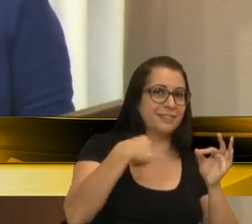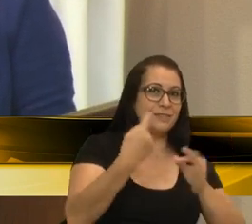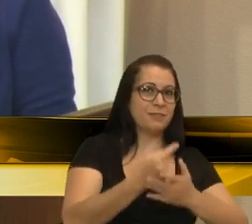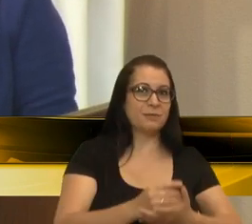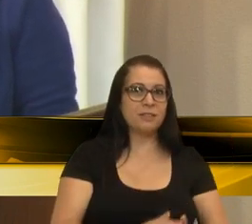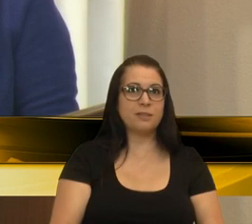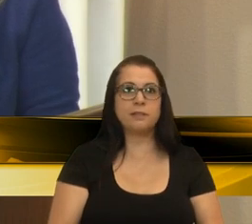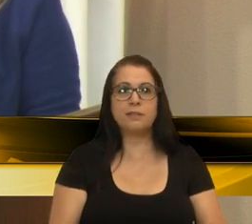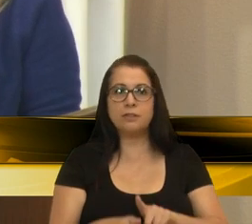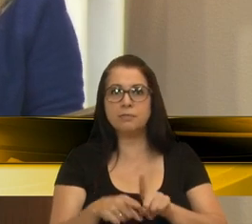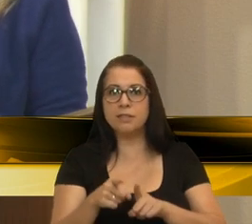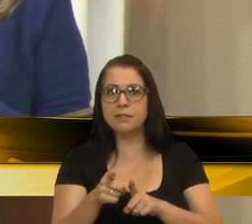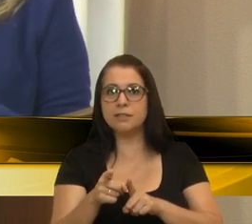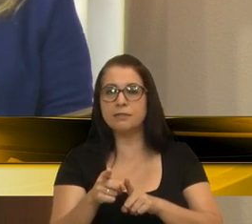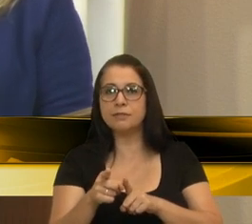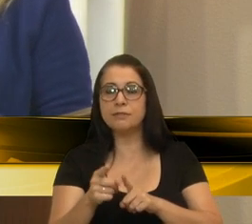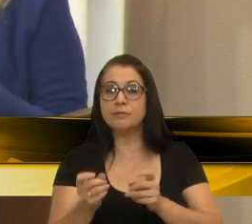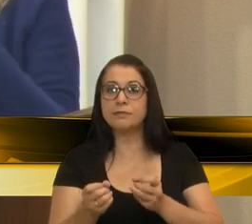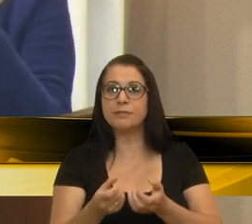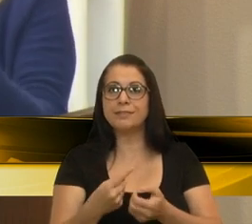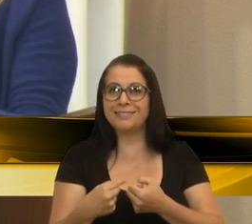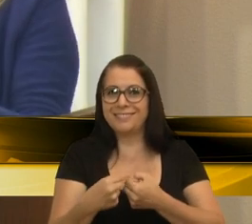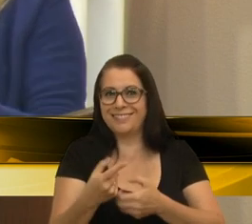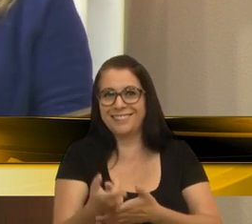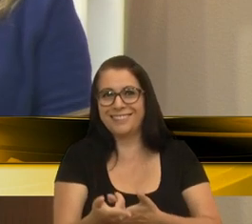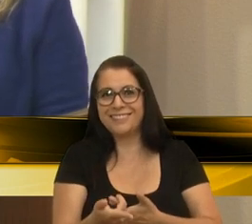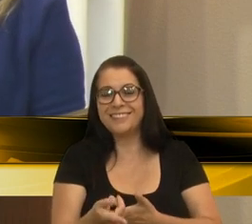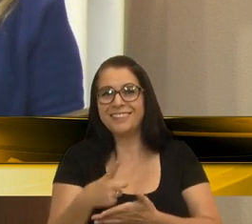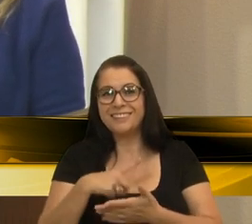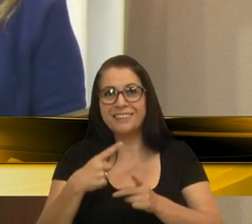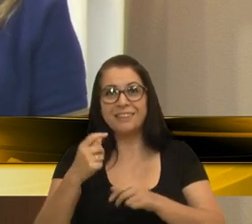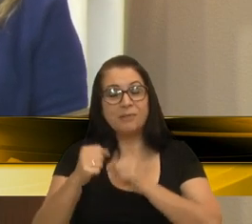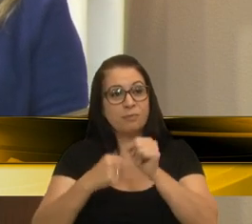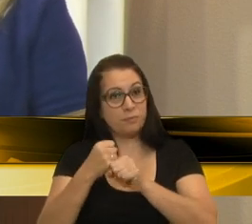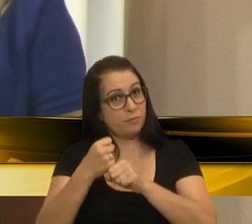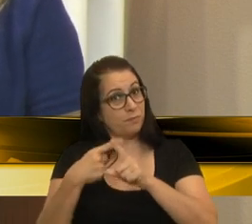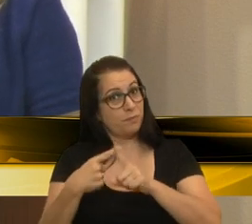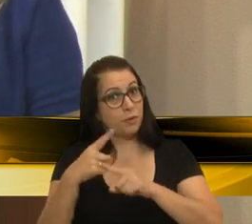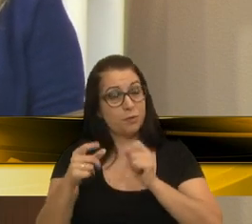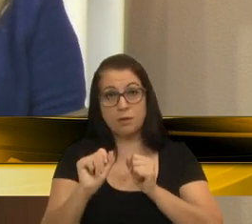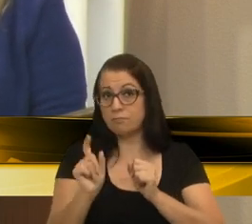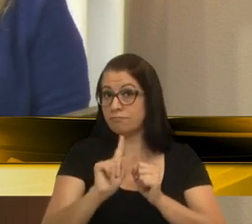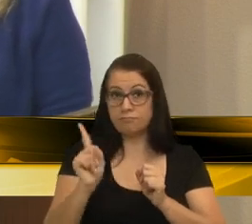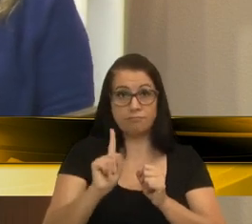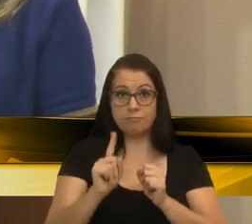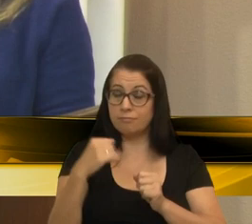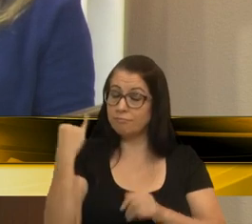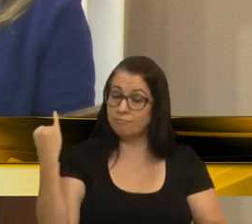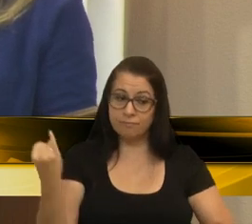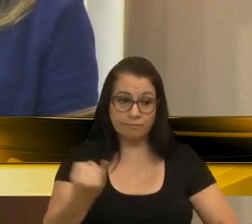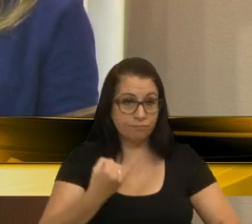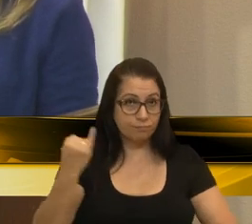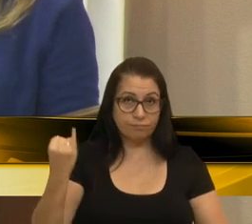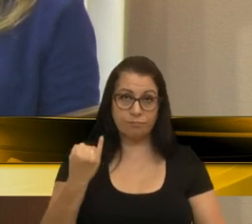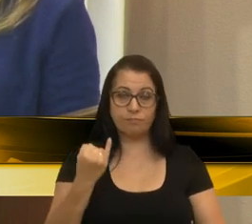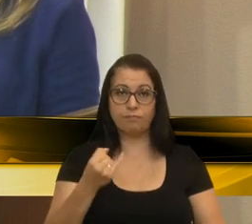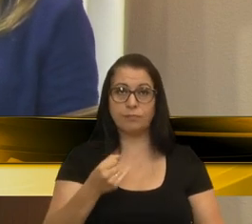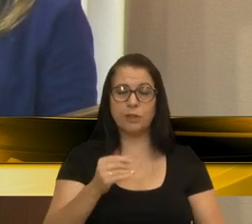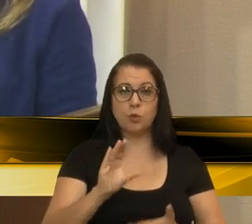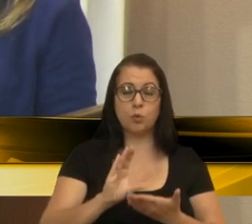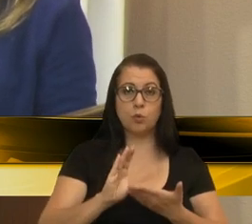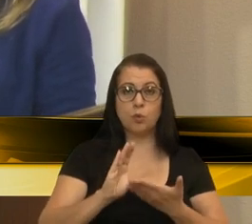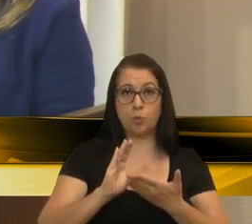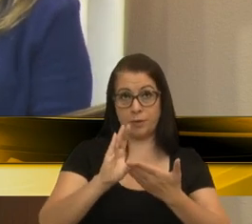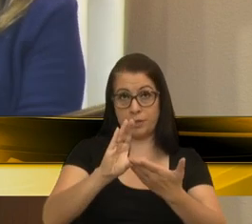cidade. Se nós vamos tê-la anualmente ou não, é fundamental que o Conselho